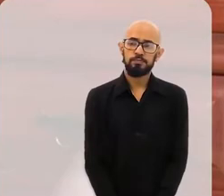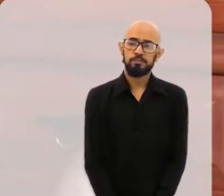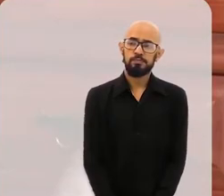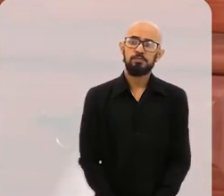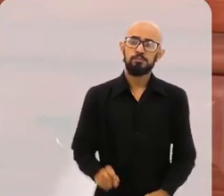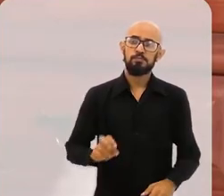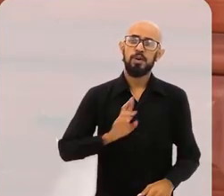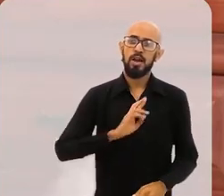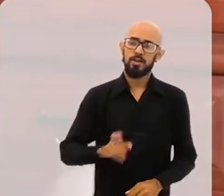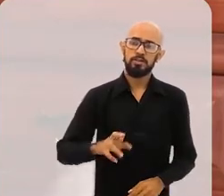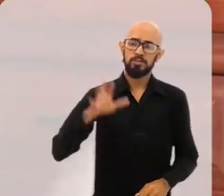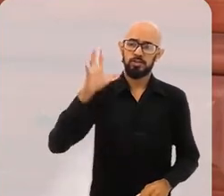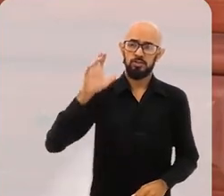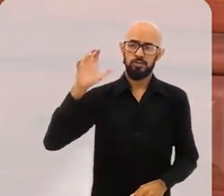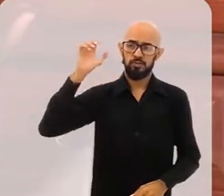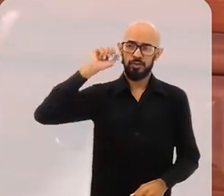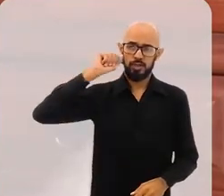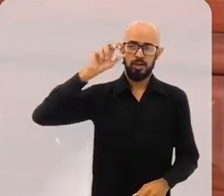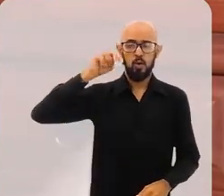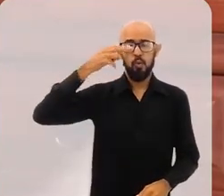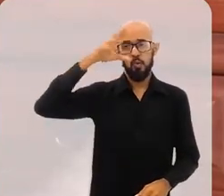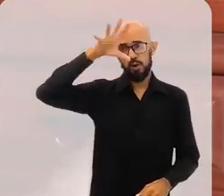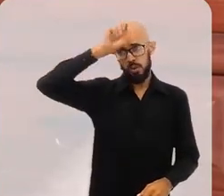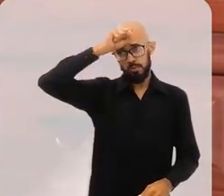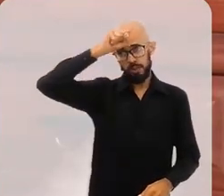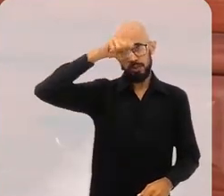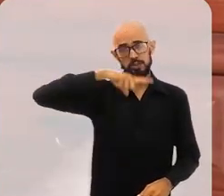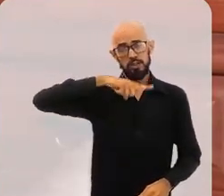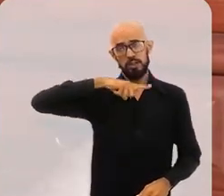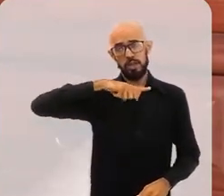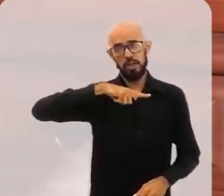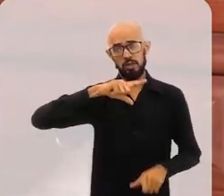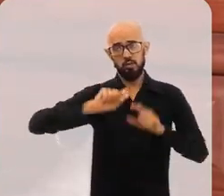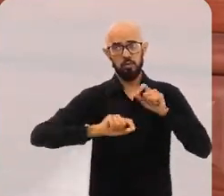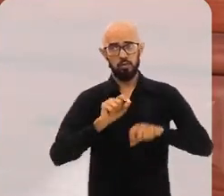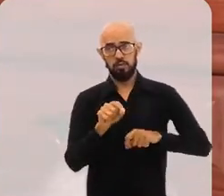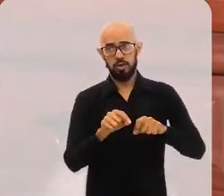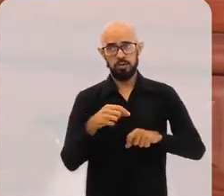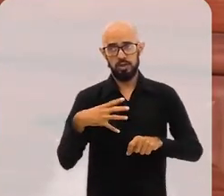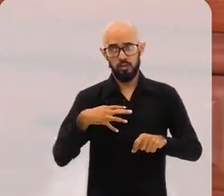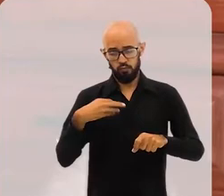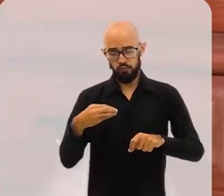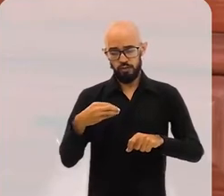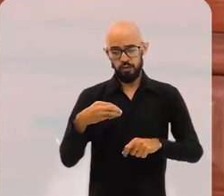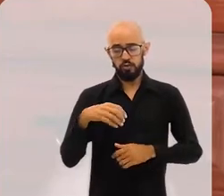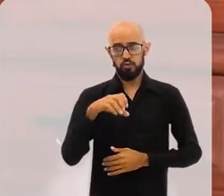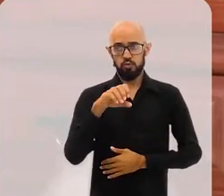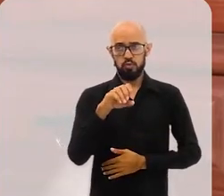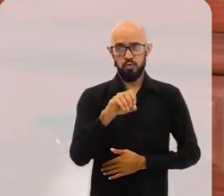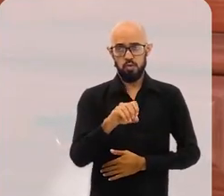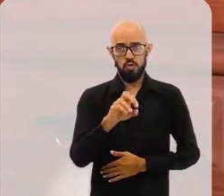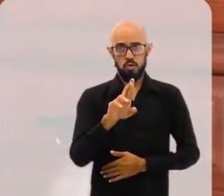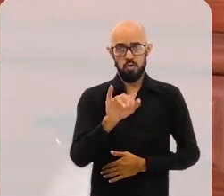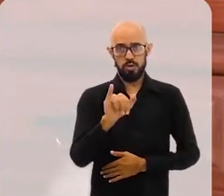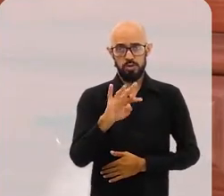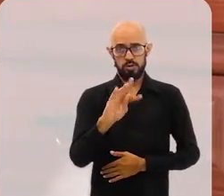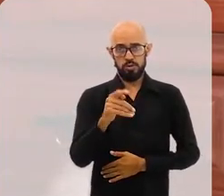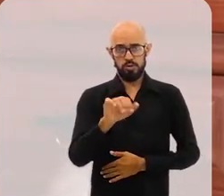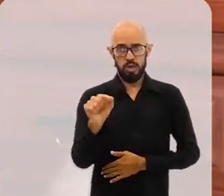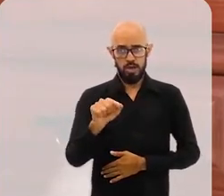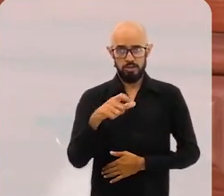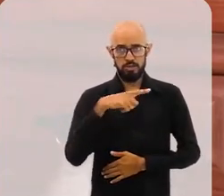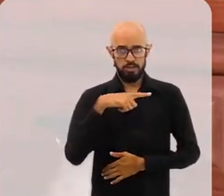na religião de matriz africana só na umbanda você é é filho de um orixá